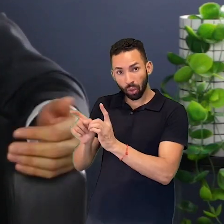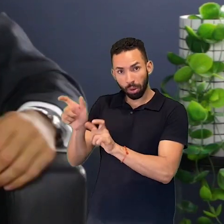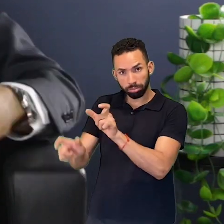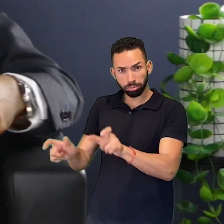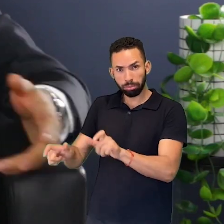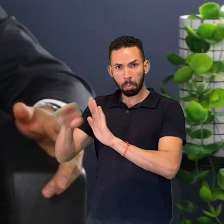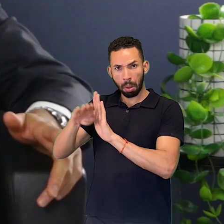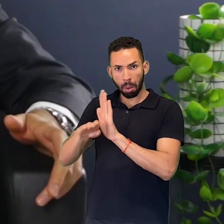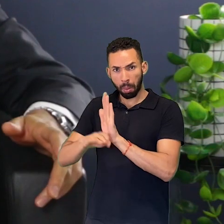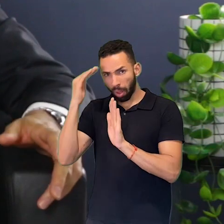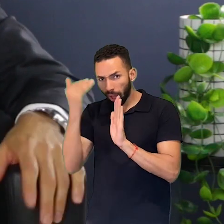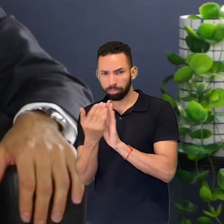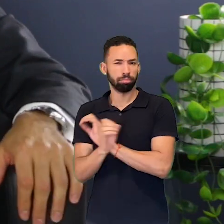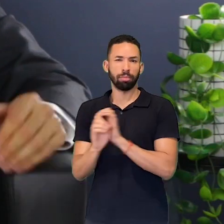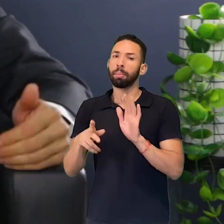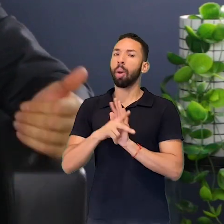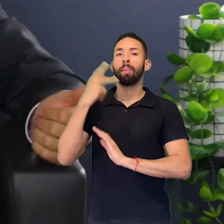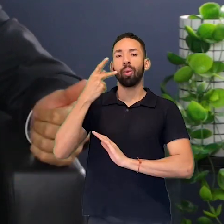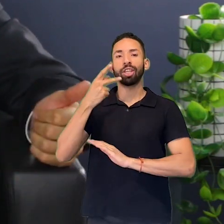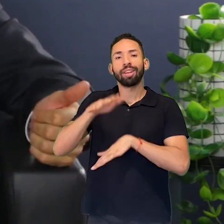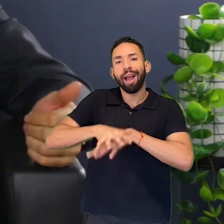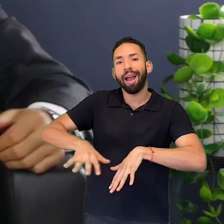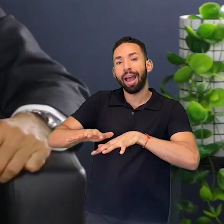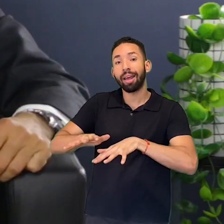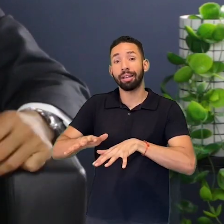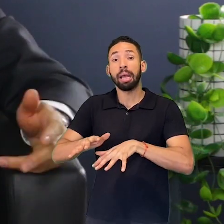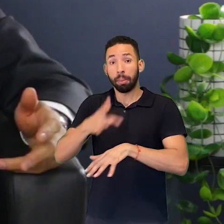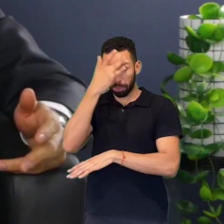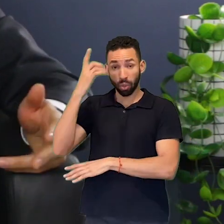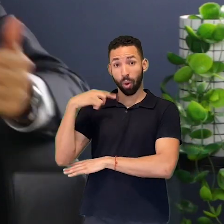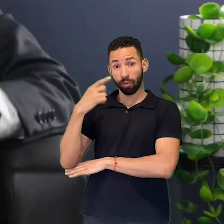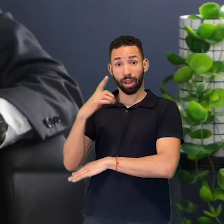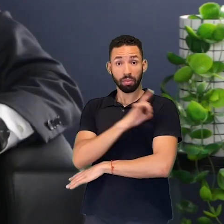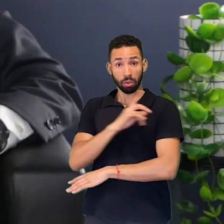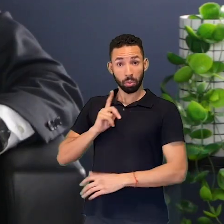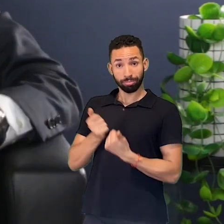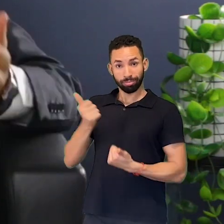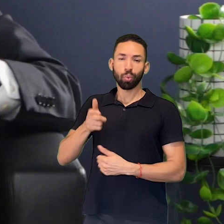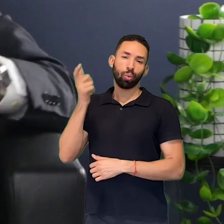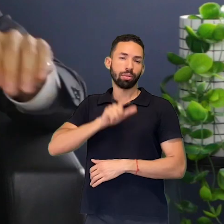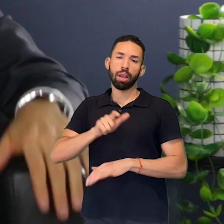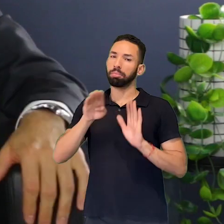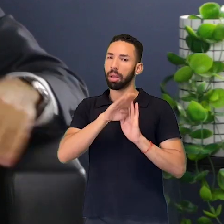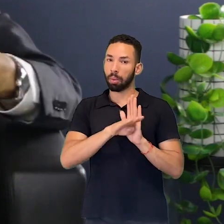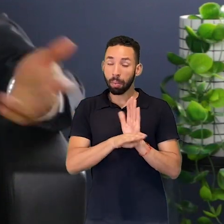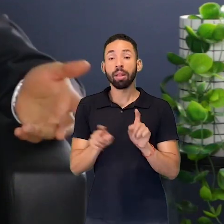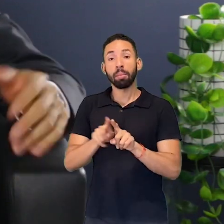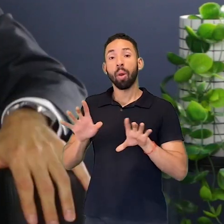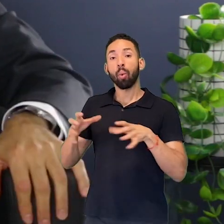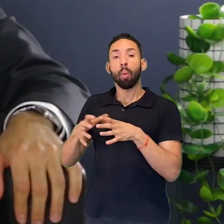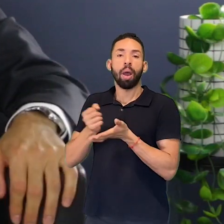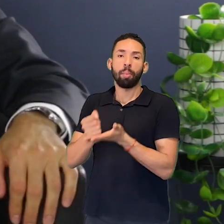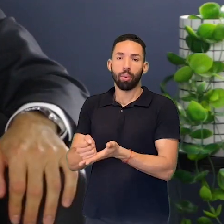precisar verificar esses requisitos. Essa é uma análise jurídica e isso é feito pelos defensores públicos, né, e toda a nossa